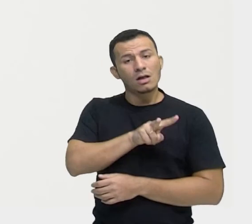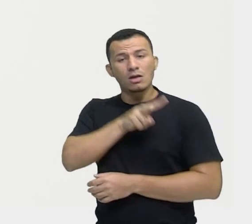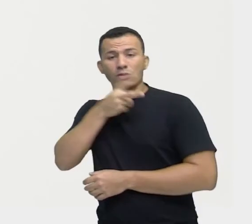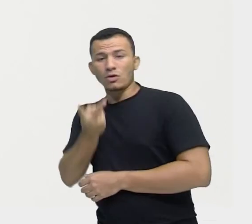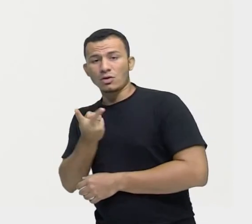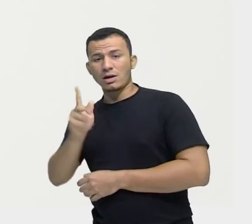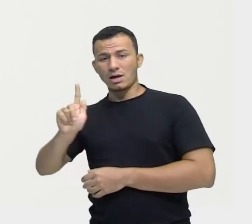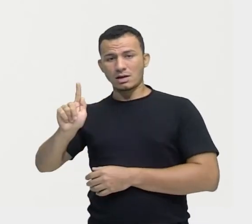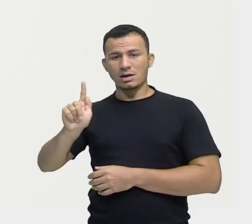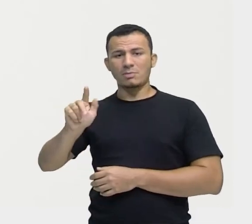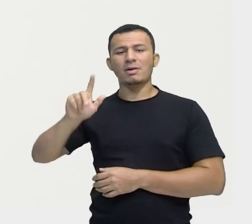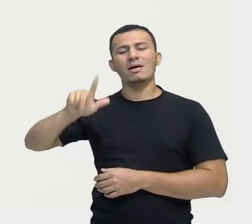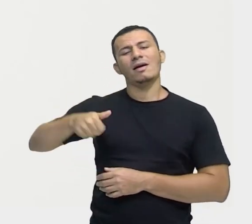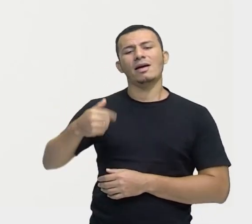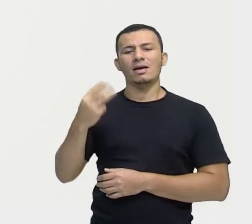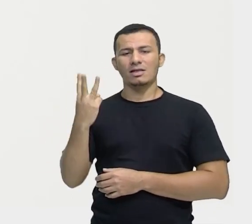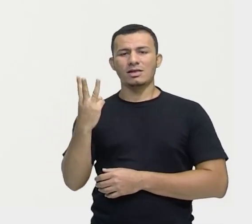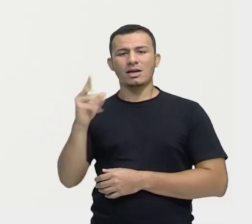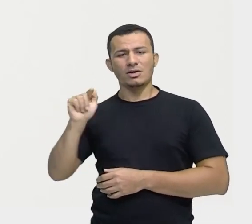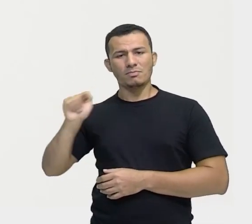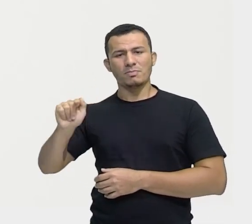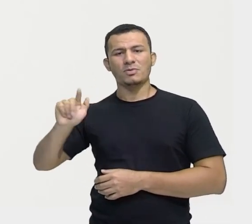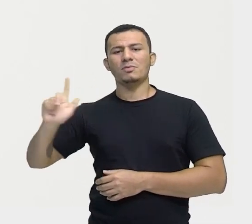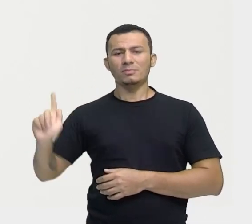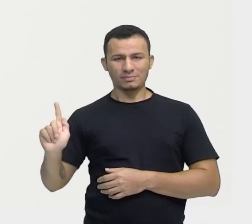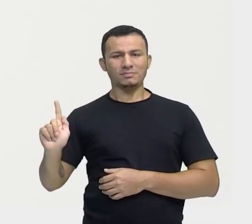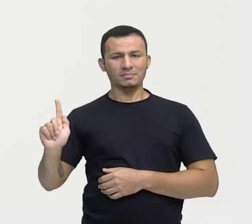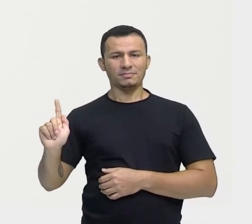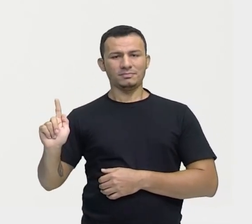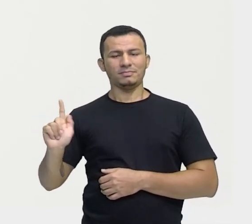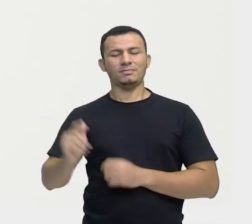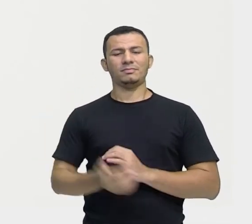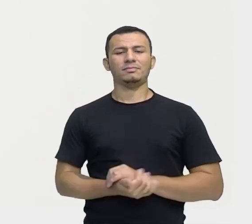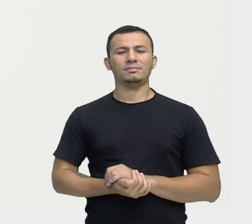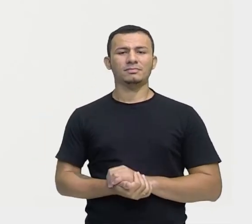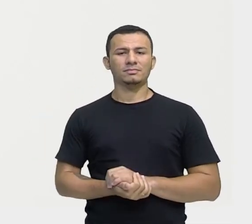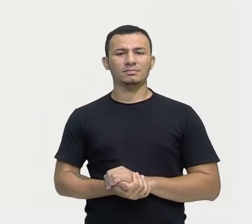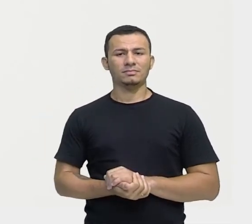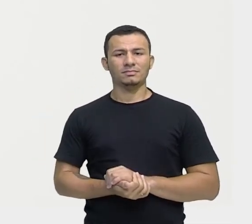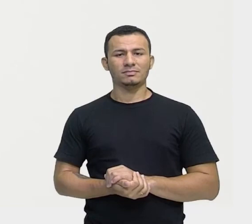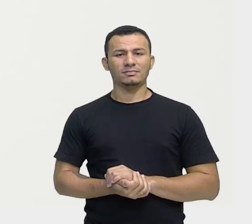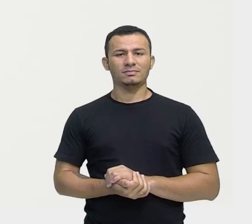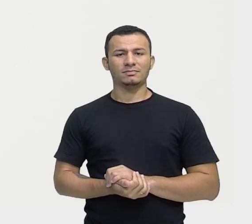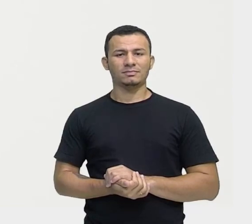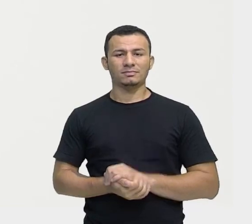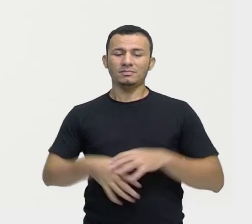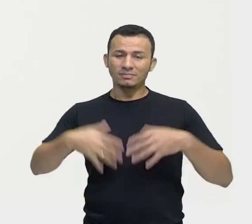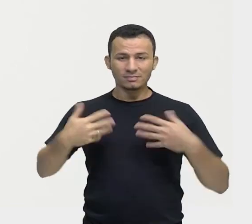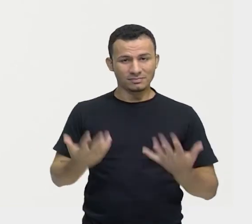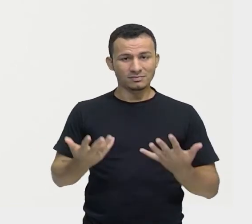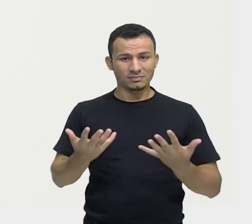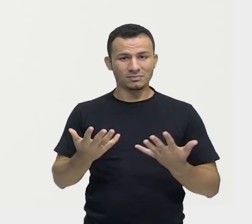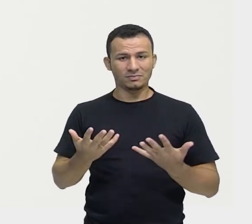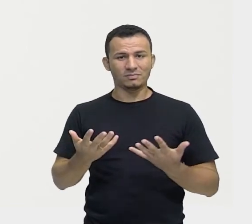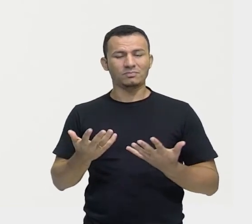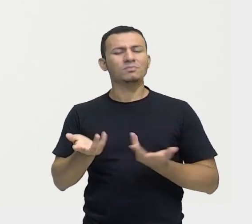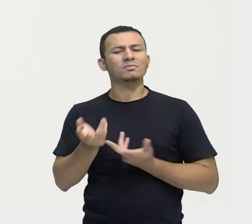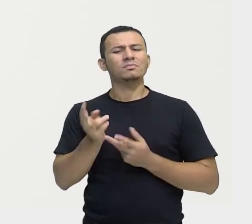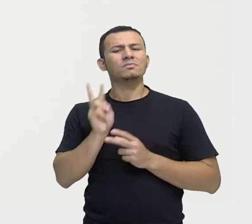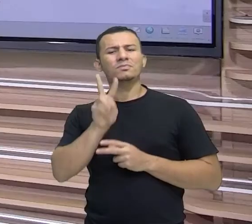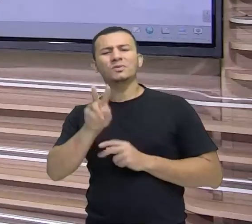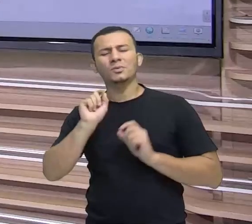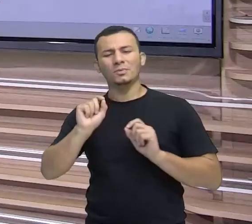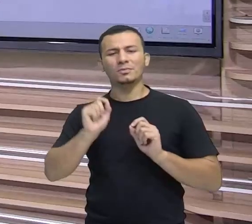a 3.000 gramas, tá certo? Muito bem, nesse problema aí, nós vimos